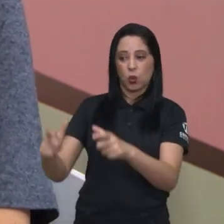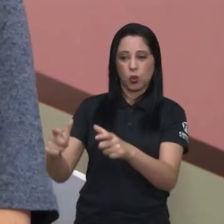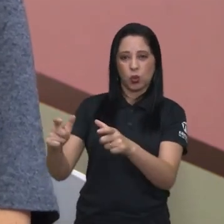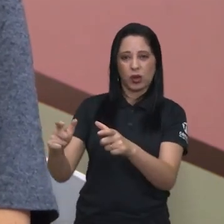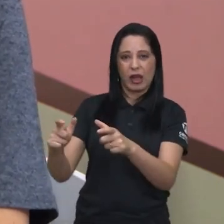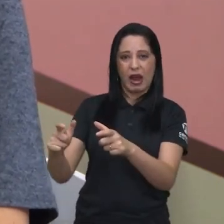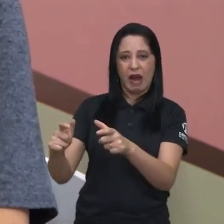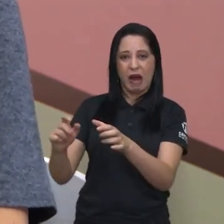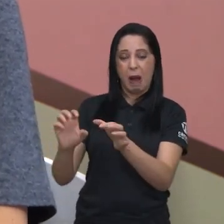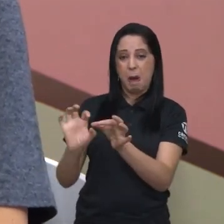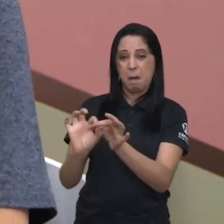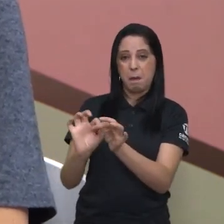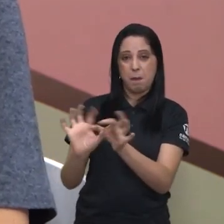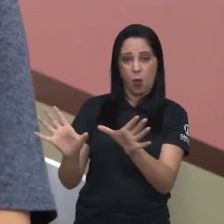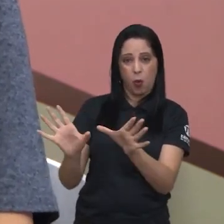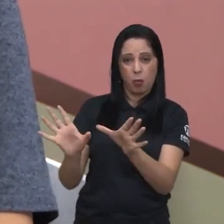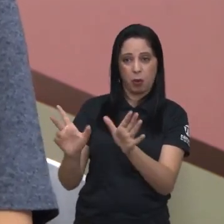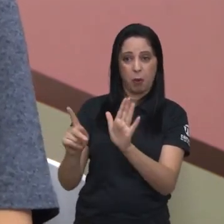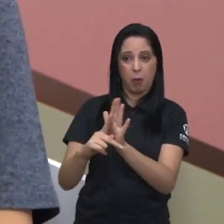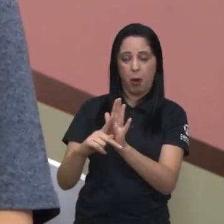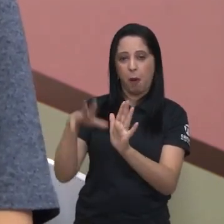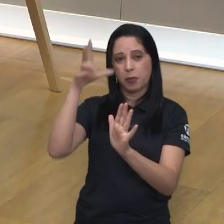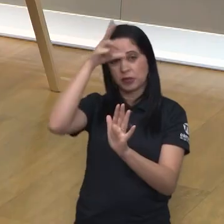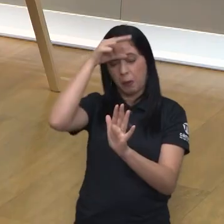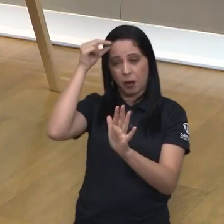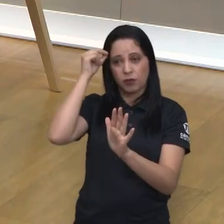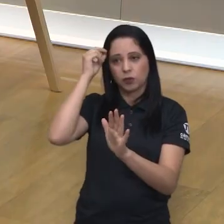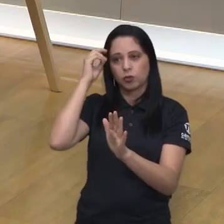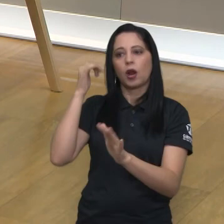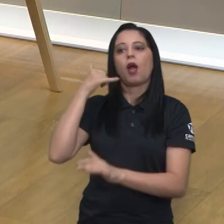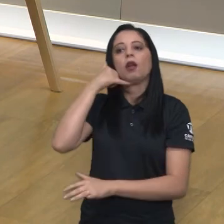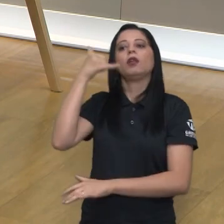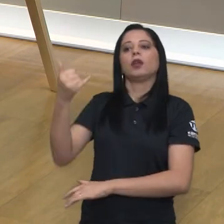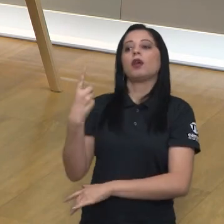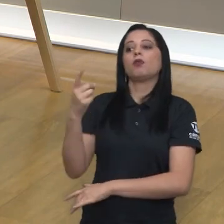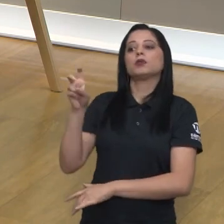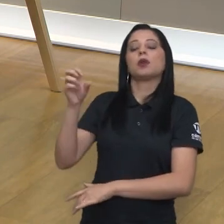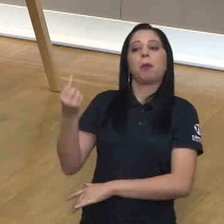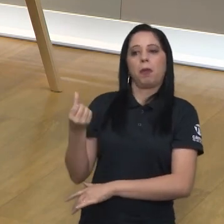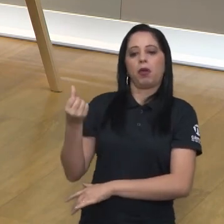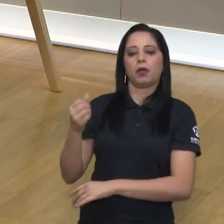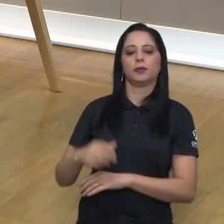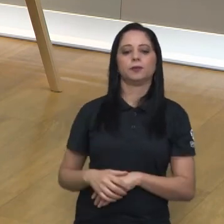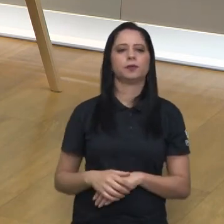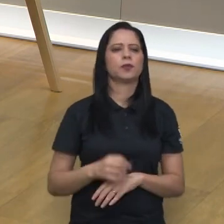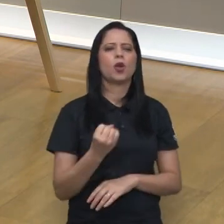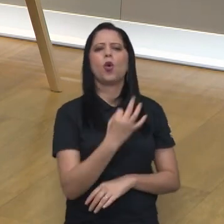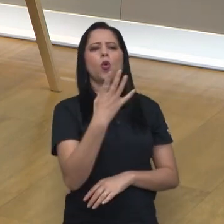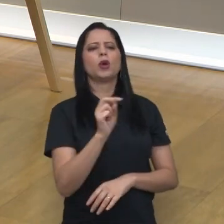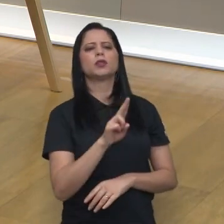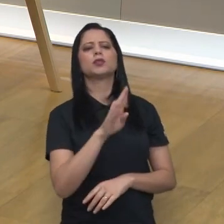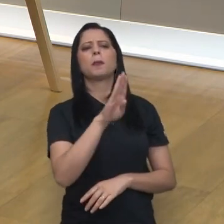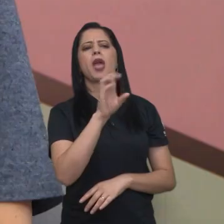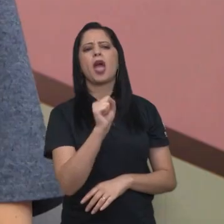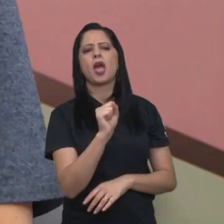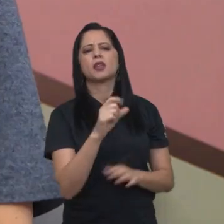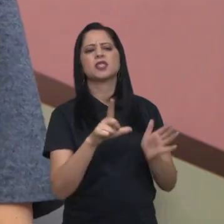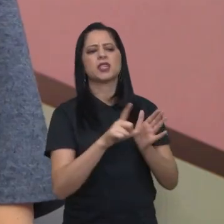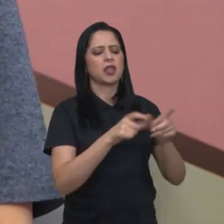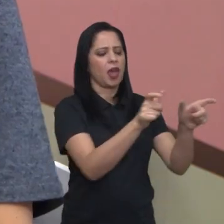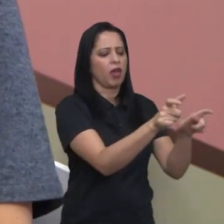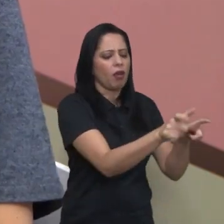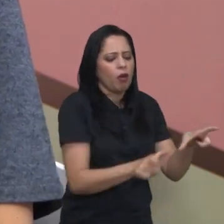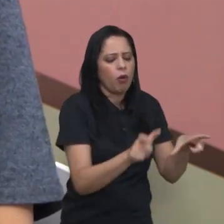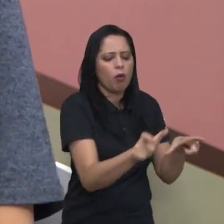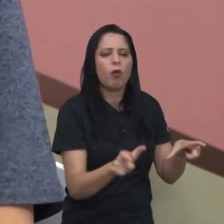possível, é permitido também. São quantas UBSs que contam com as hortas comunitárias? Nós temos aproximadamente 25